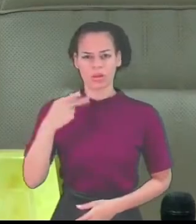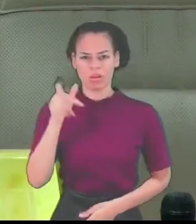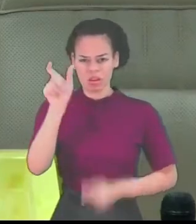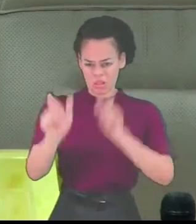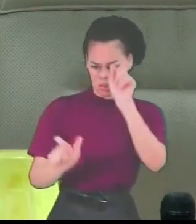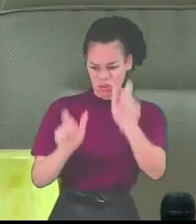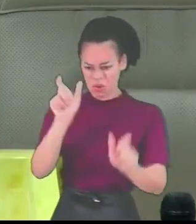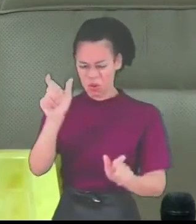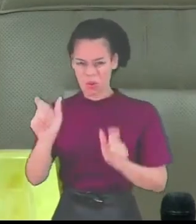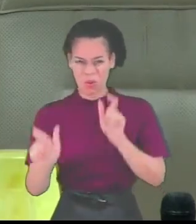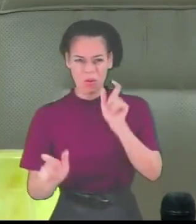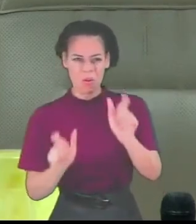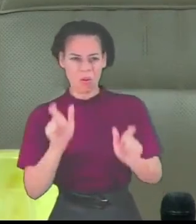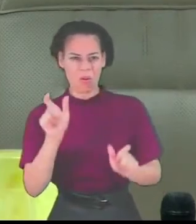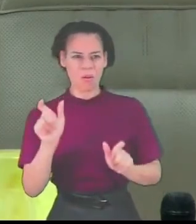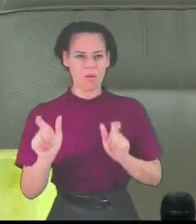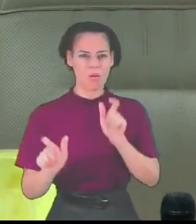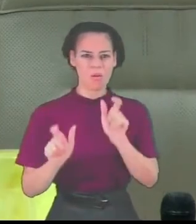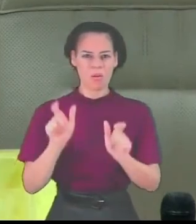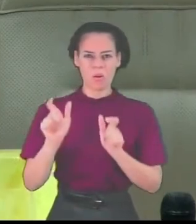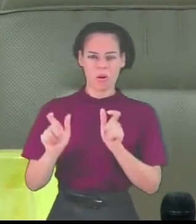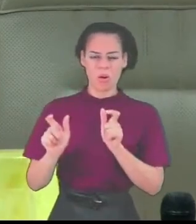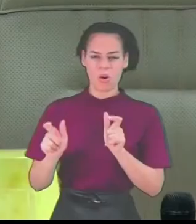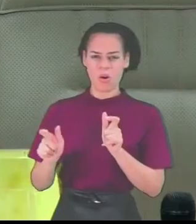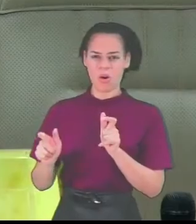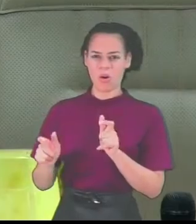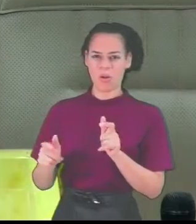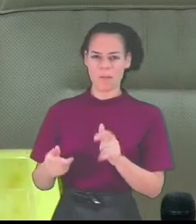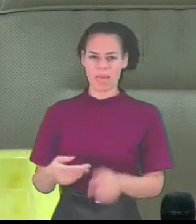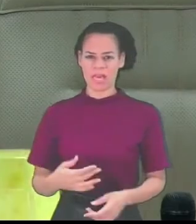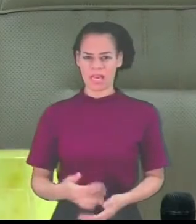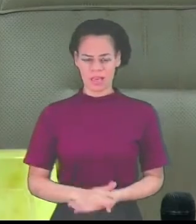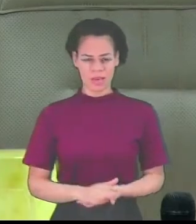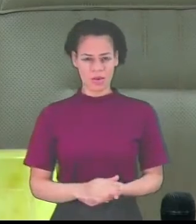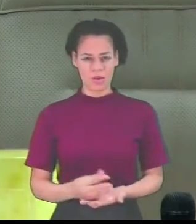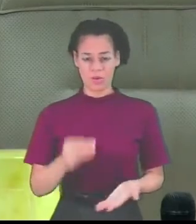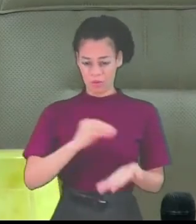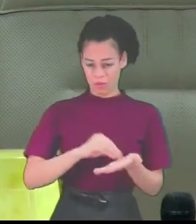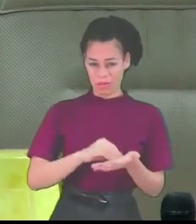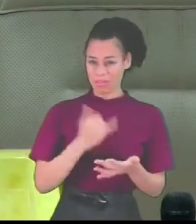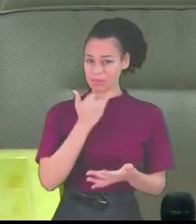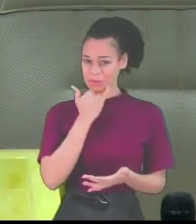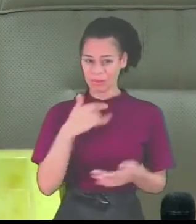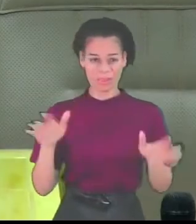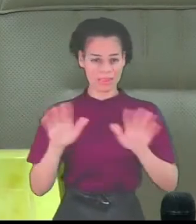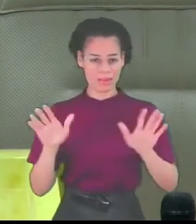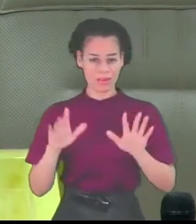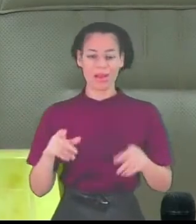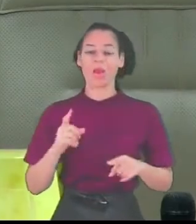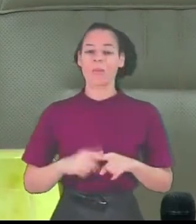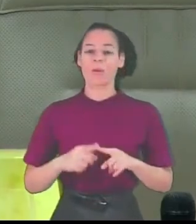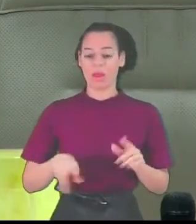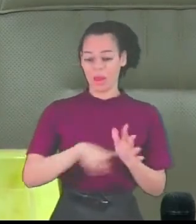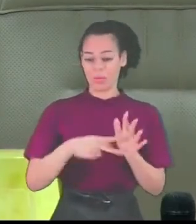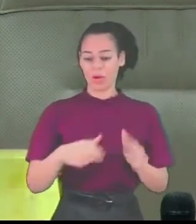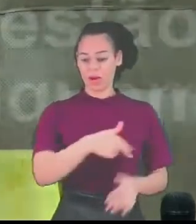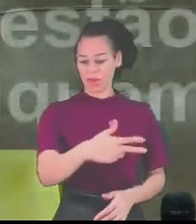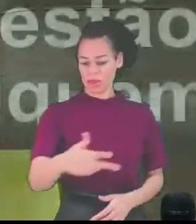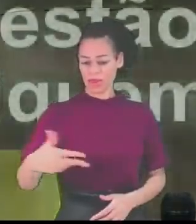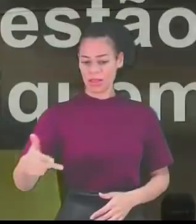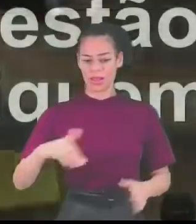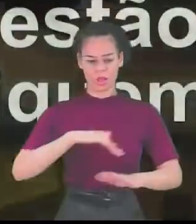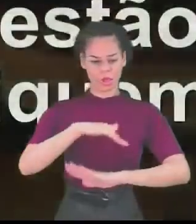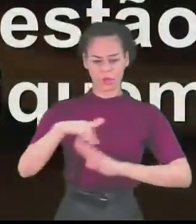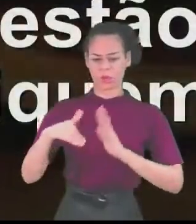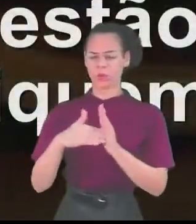ficar e inescusável em desculpável diante de Deus porque a própria natureza tudo